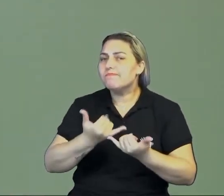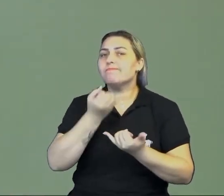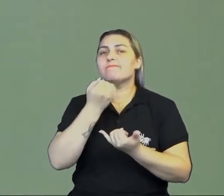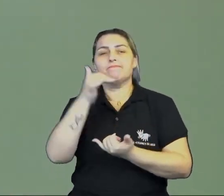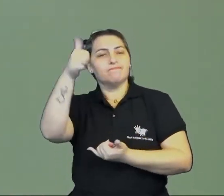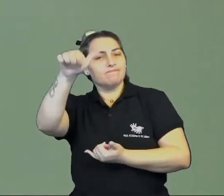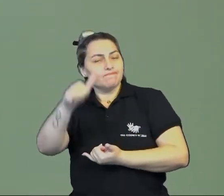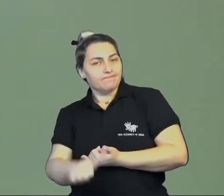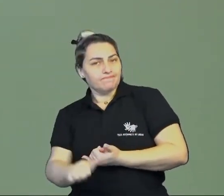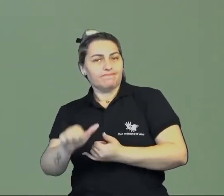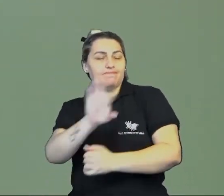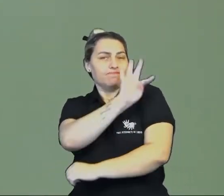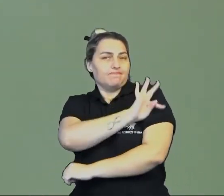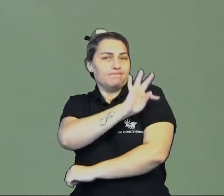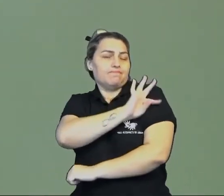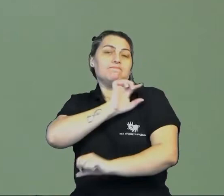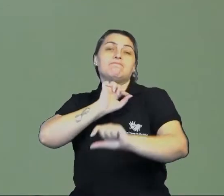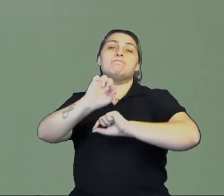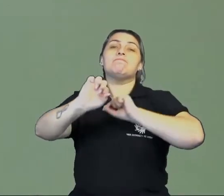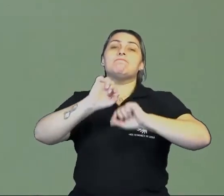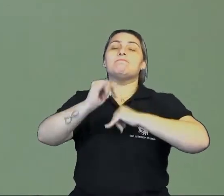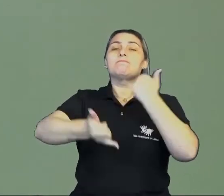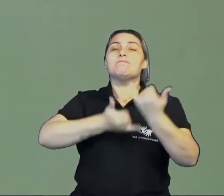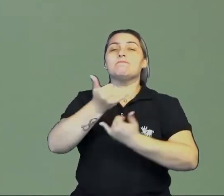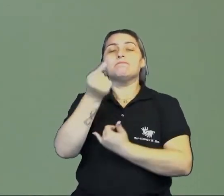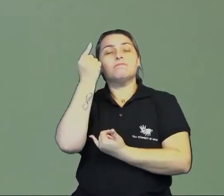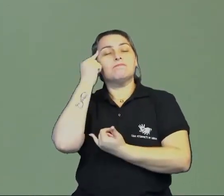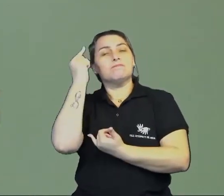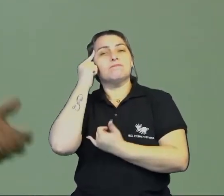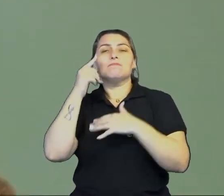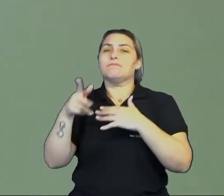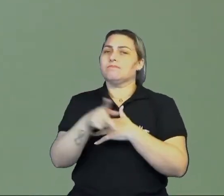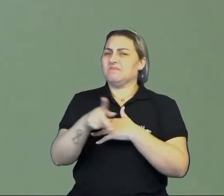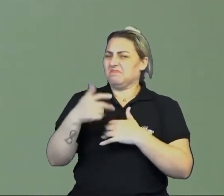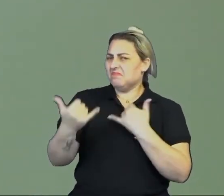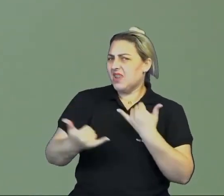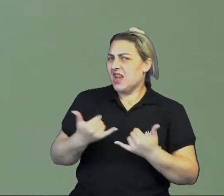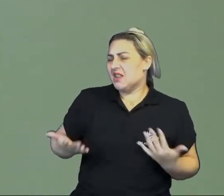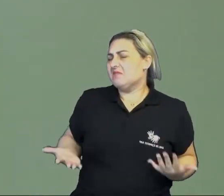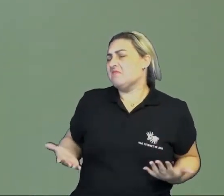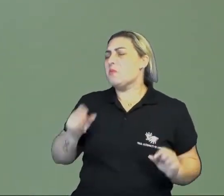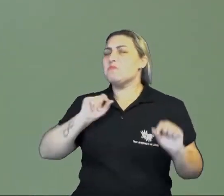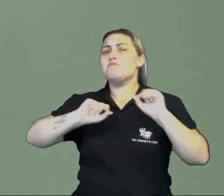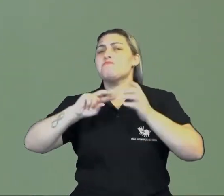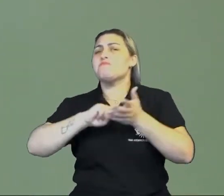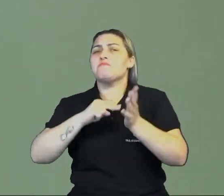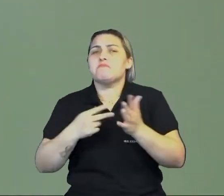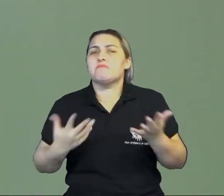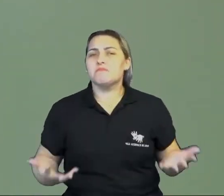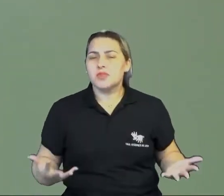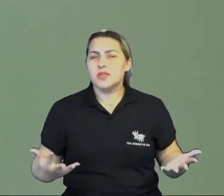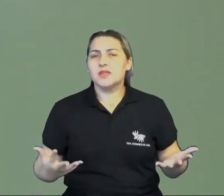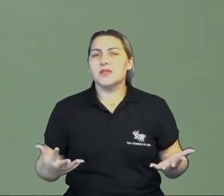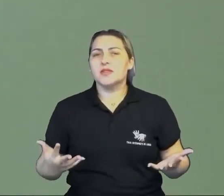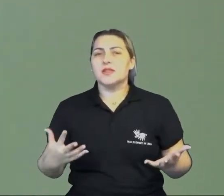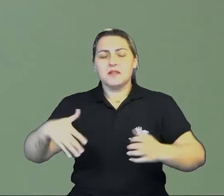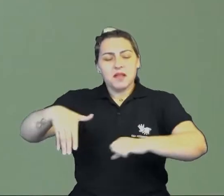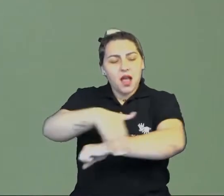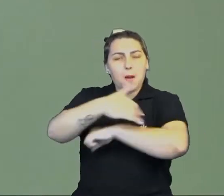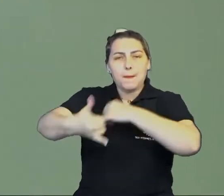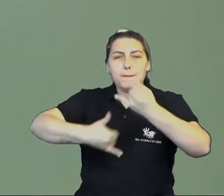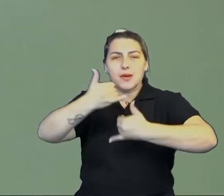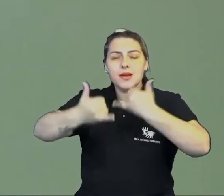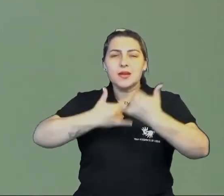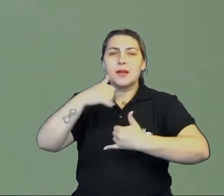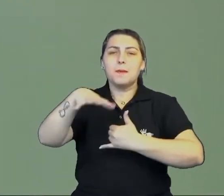vai analisar de forma técnica o que é essa brincadeira, mas eu quero que você já vá pensando. Ah, professor, brincadeira? O que seria brincadeira? Ah, é quando eu tô lá no meio da rua